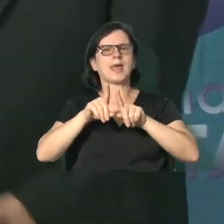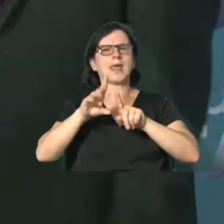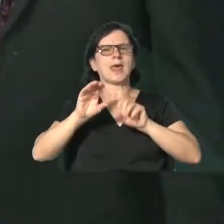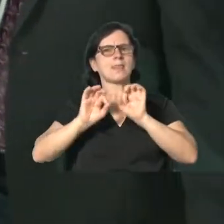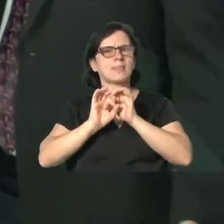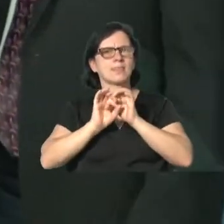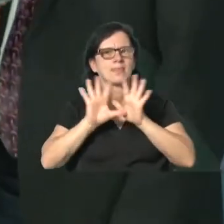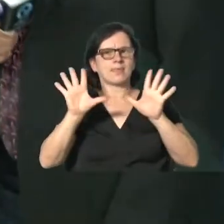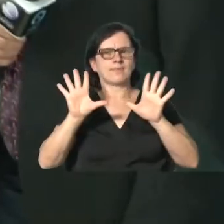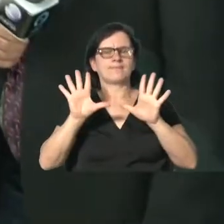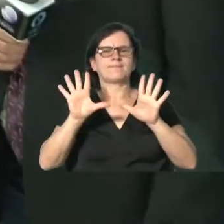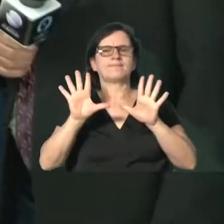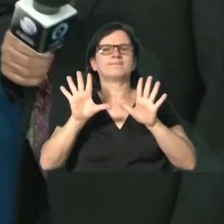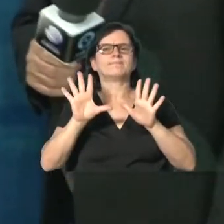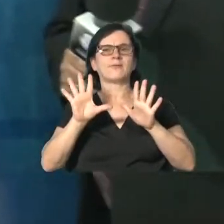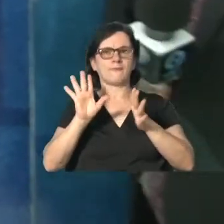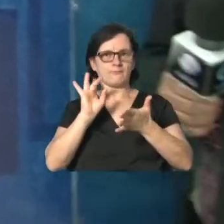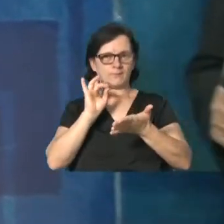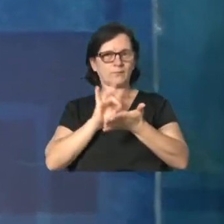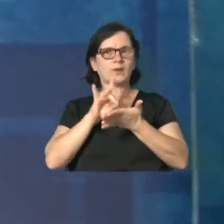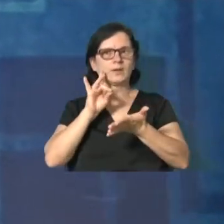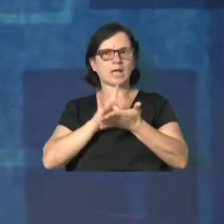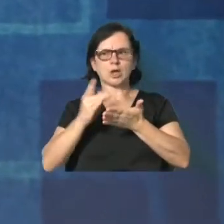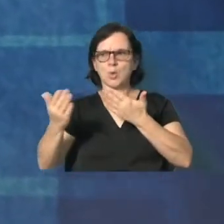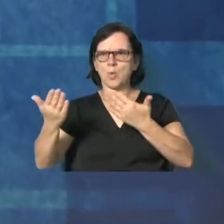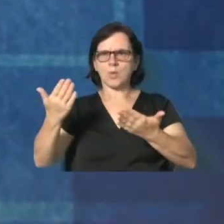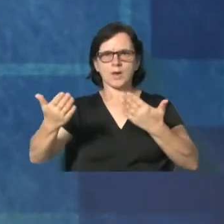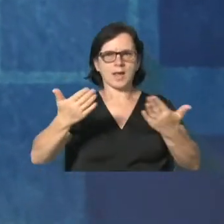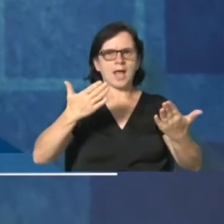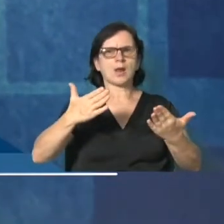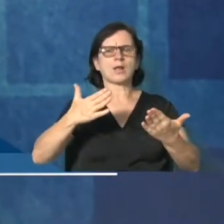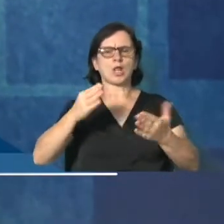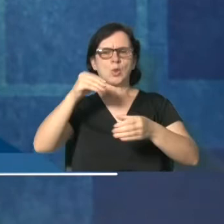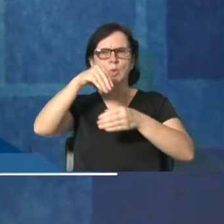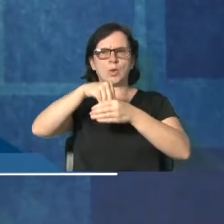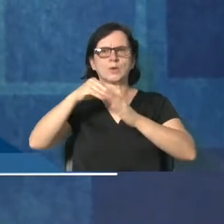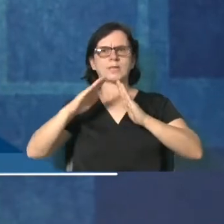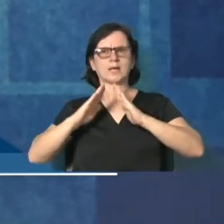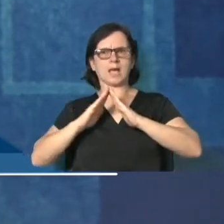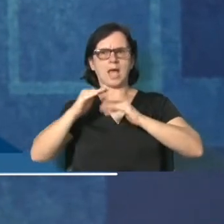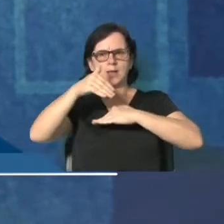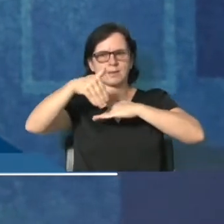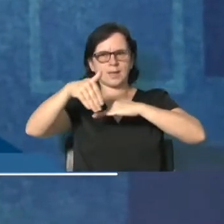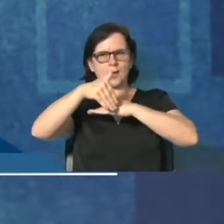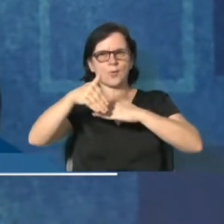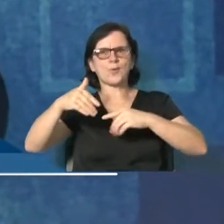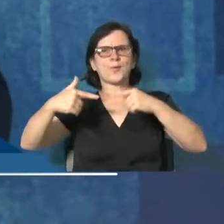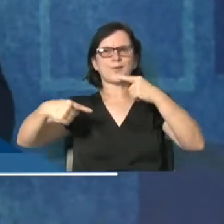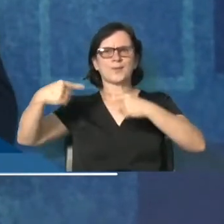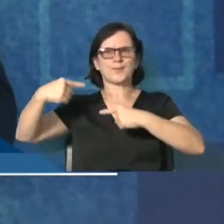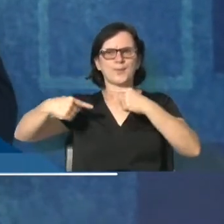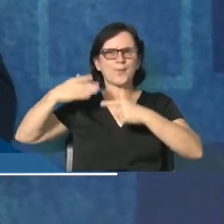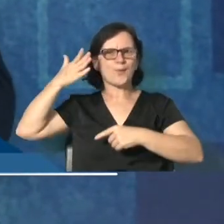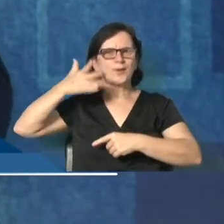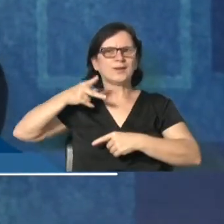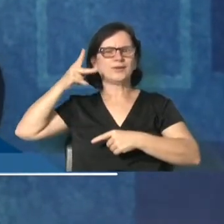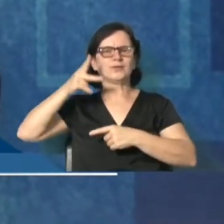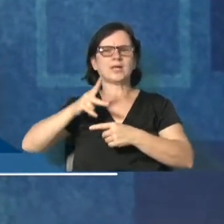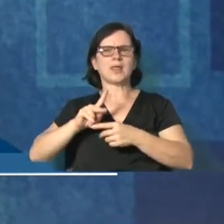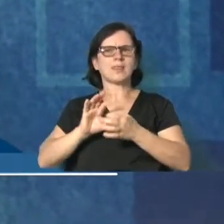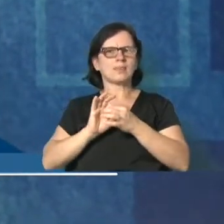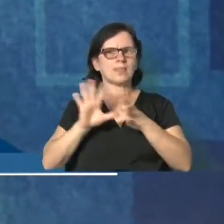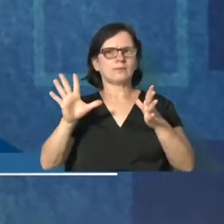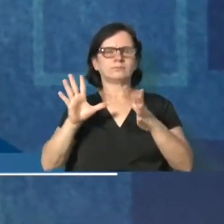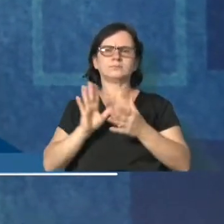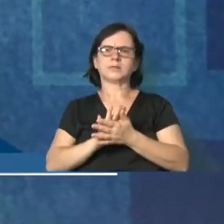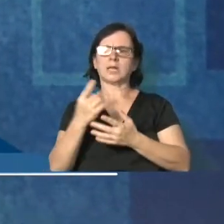que ser assim mesmo, não é? Com certeza absoluta, em qualquer lugar, é dentro da nossa casa, seja na rua, seja na política, democracia em primeiro lugar.